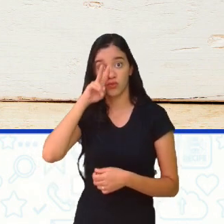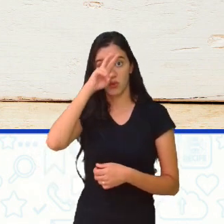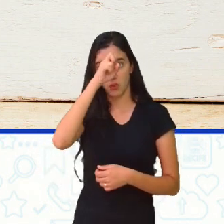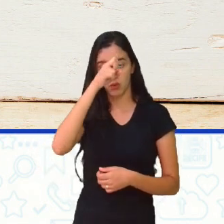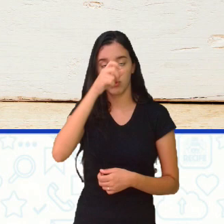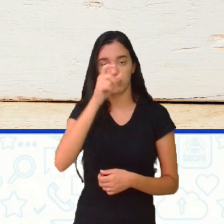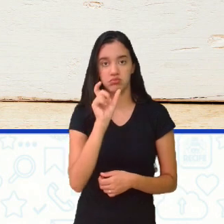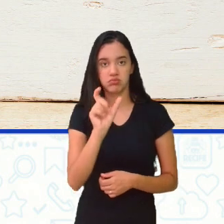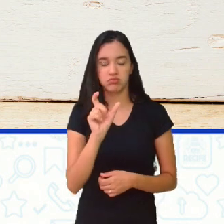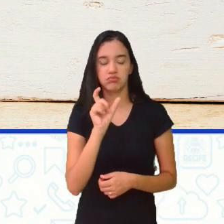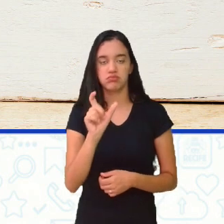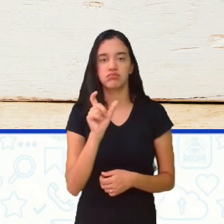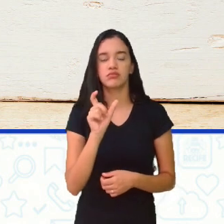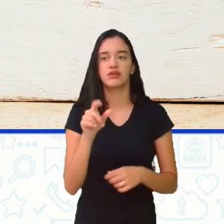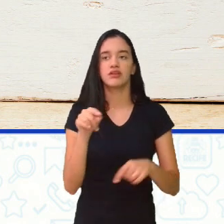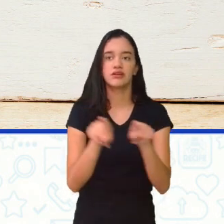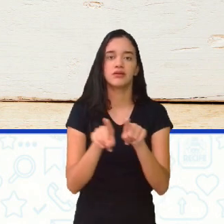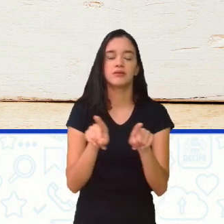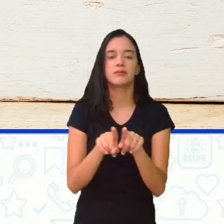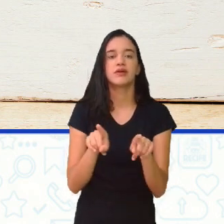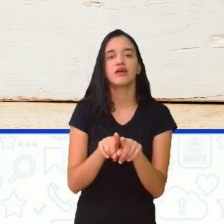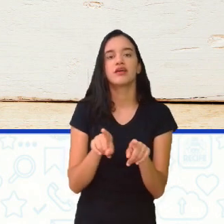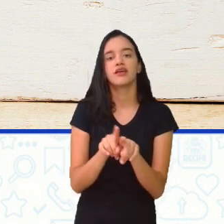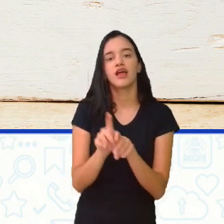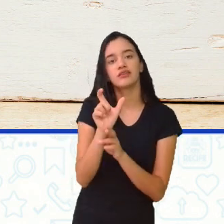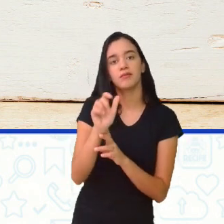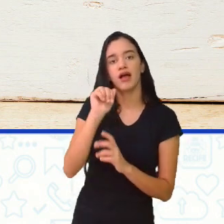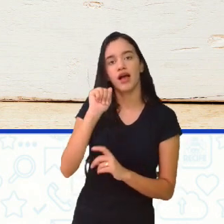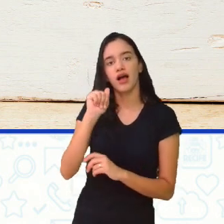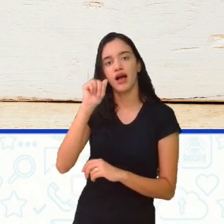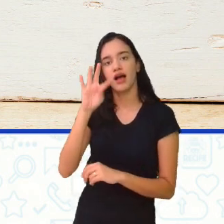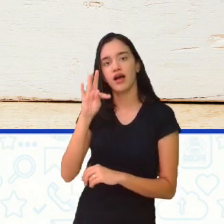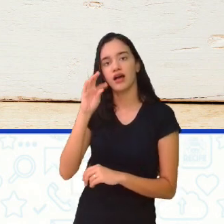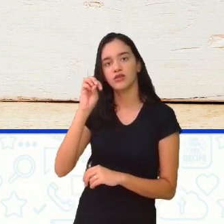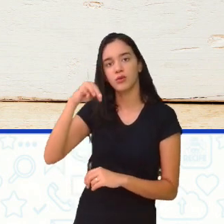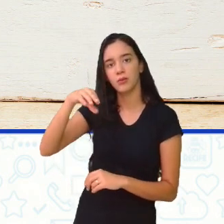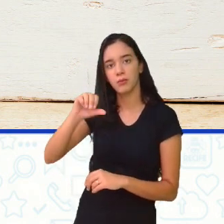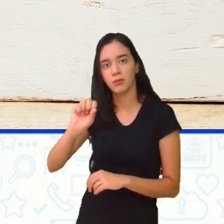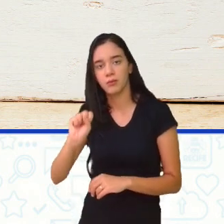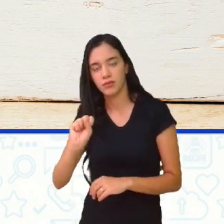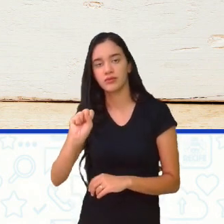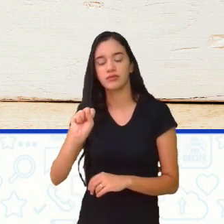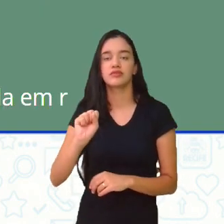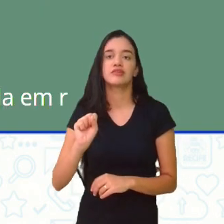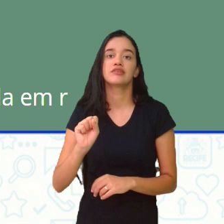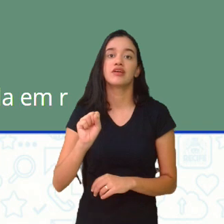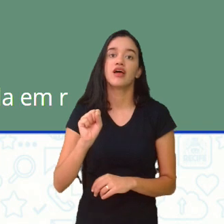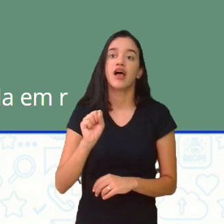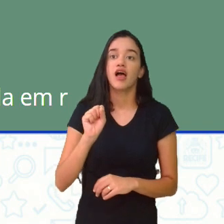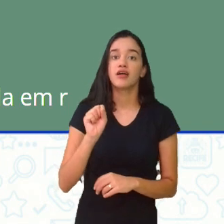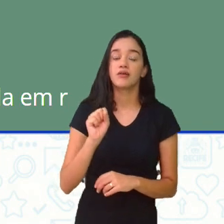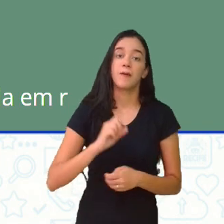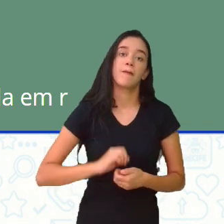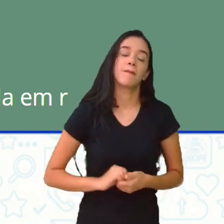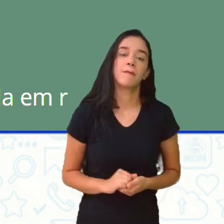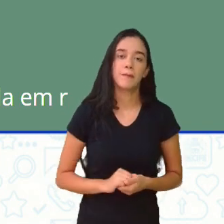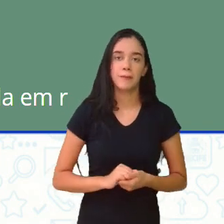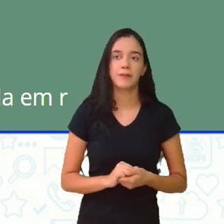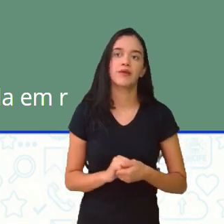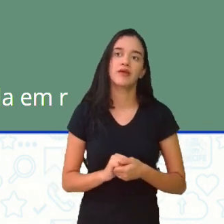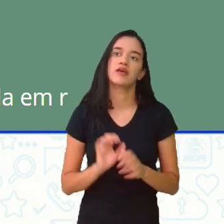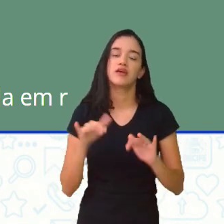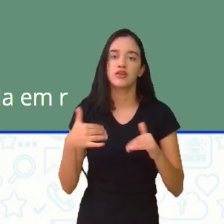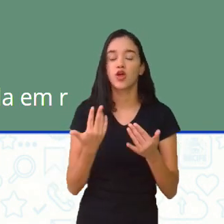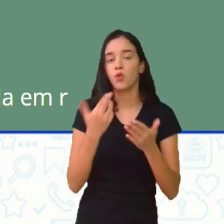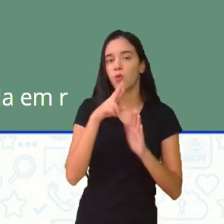Sílabas átonas são as sílabas pronunciadas com menor intensidade na voz. Então, fica aí